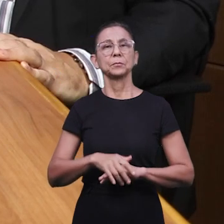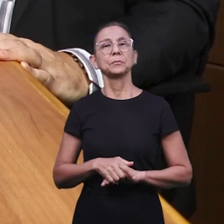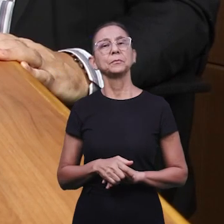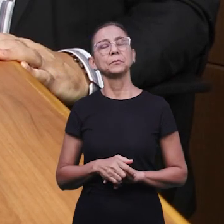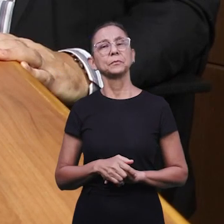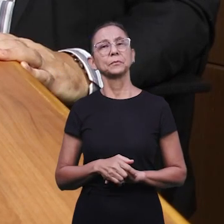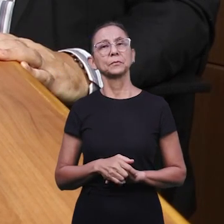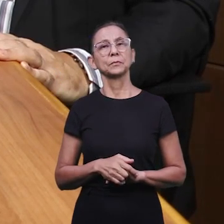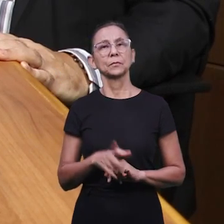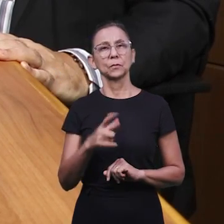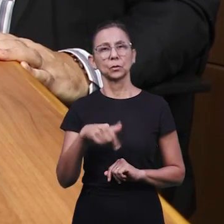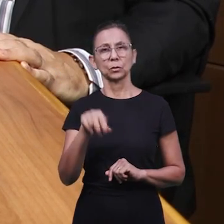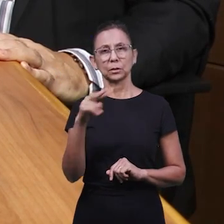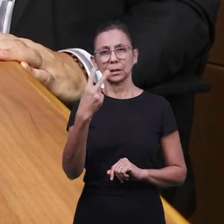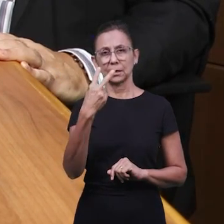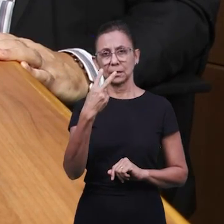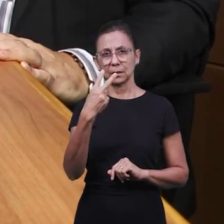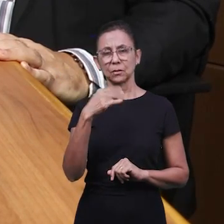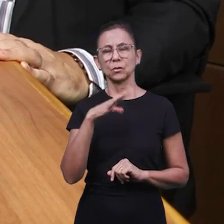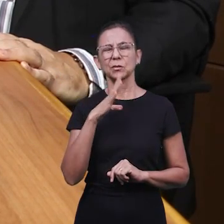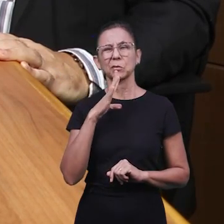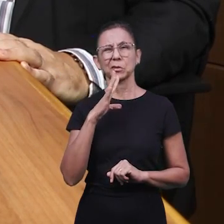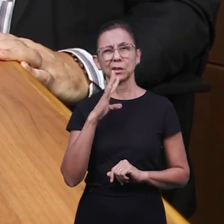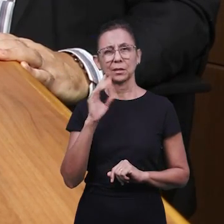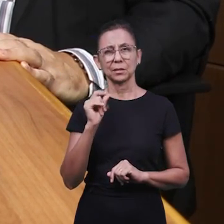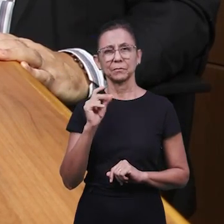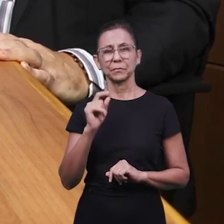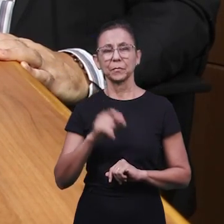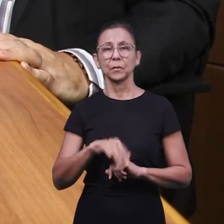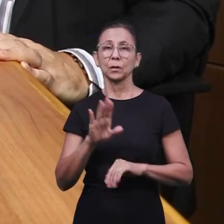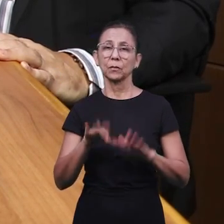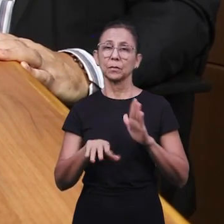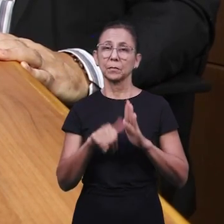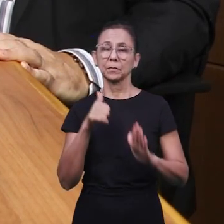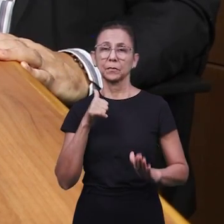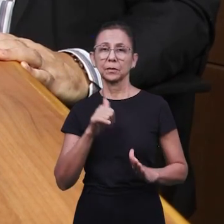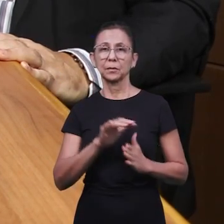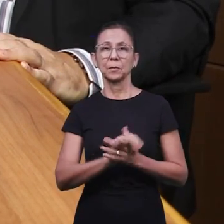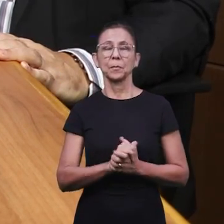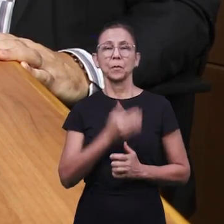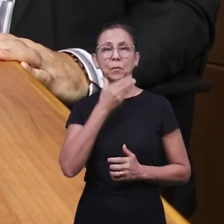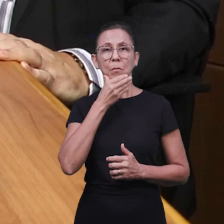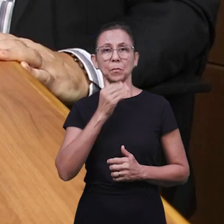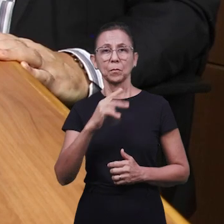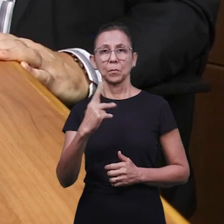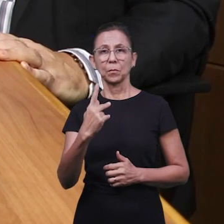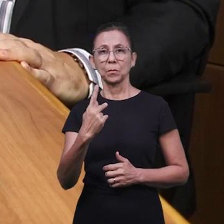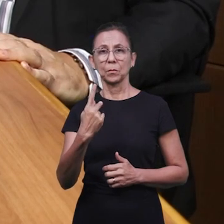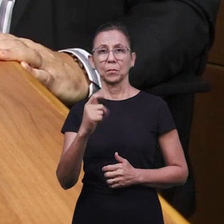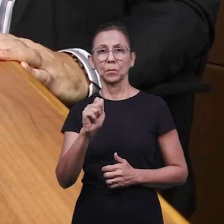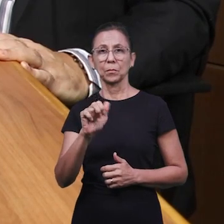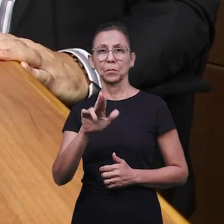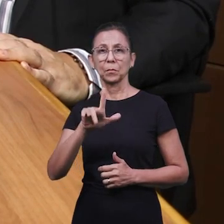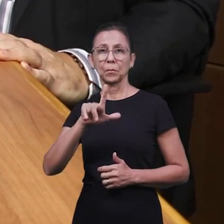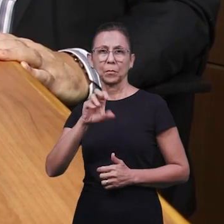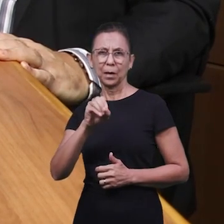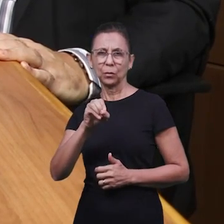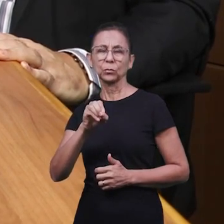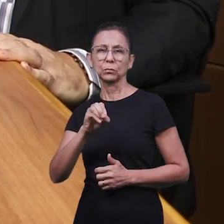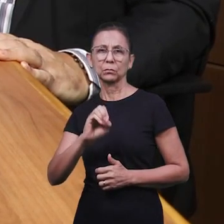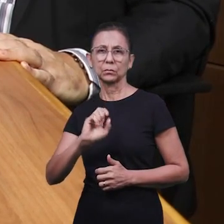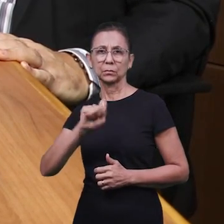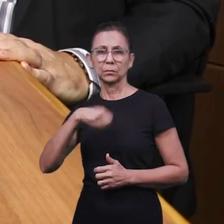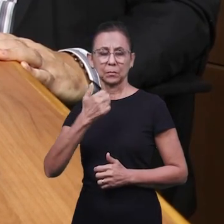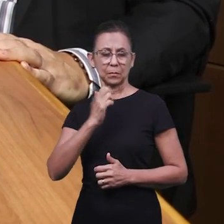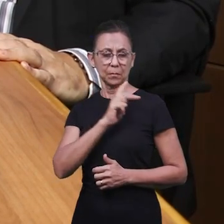até pelos ouvintes, aqueles que nos assistem talvez pela primeira vez, que é a experiência de Paulo enquanto ainda era Saulo,